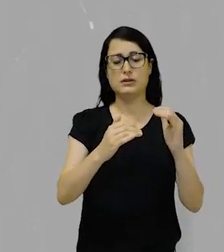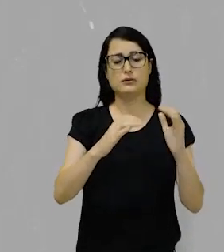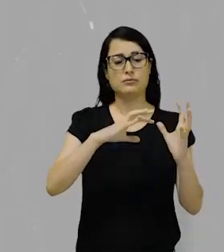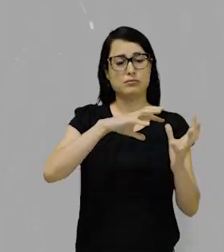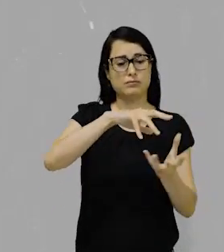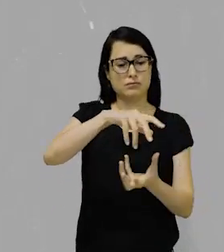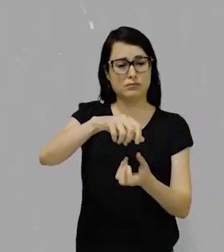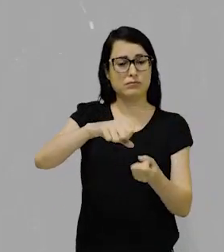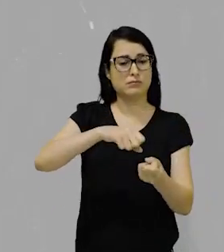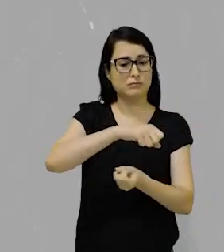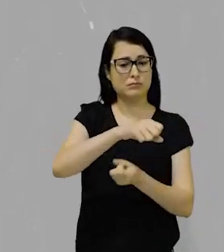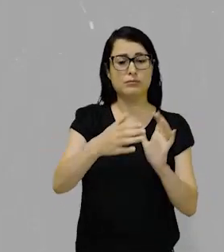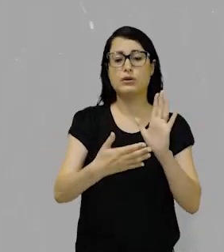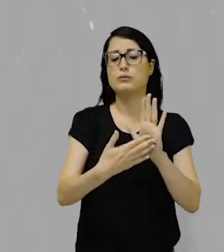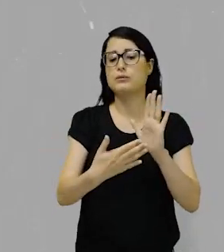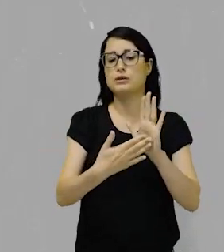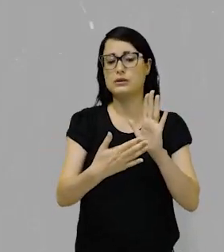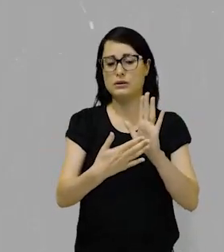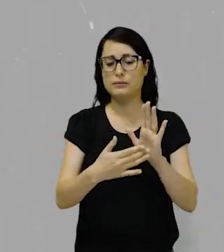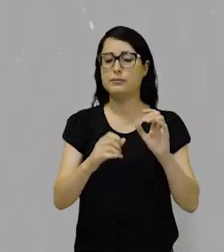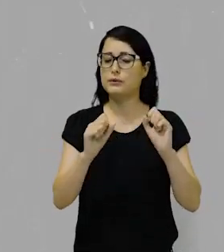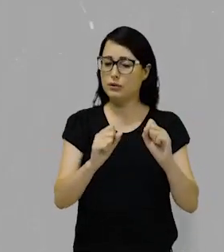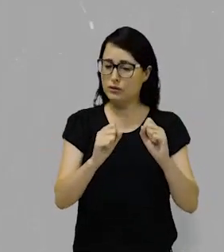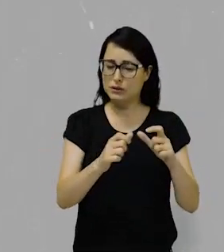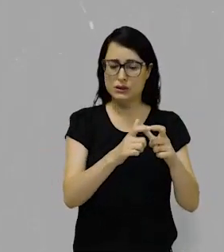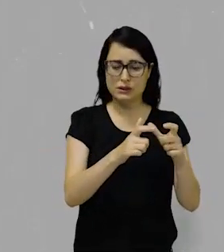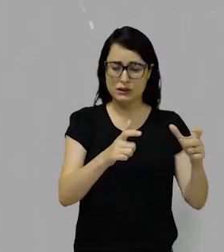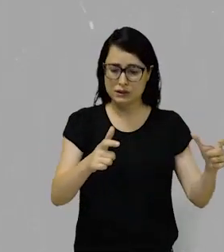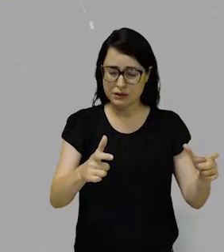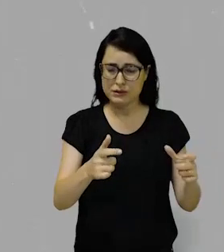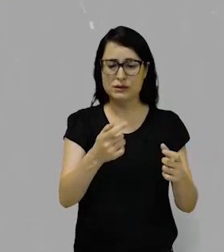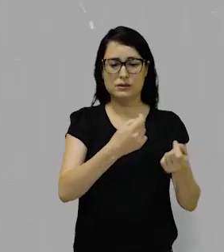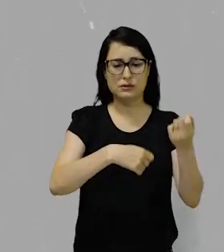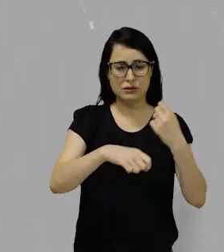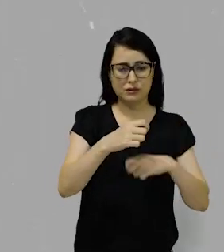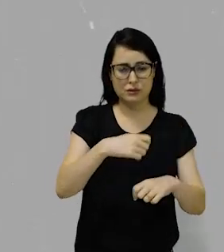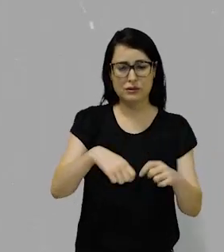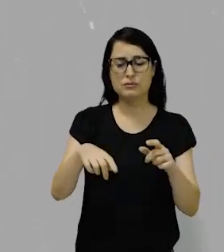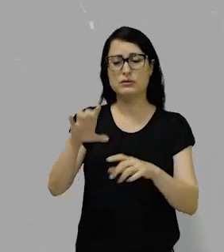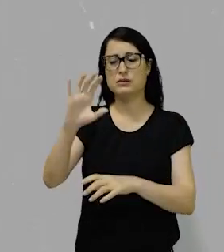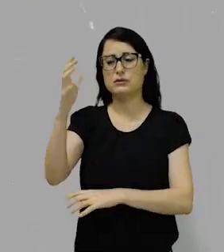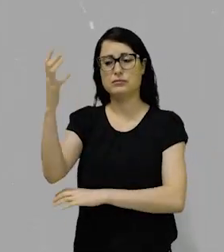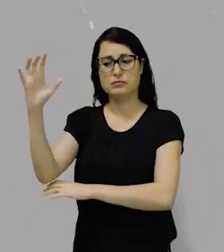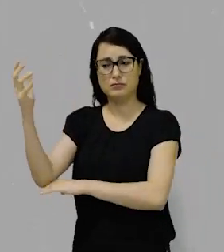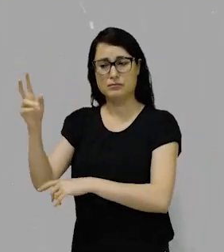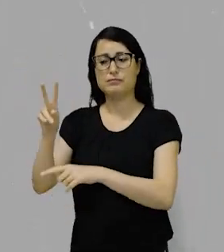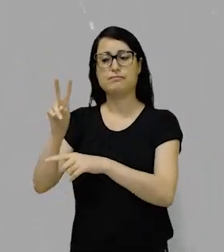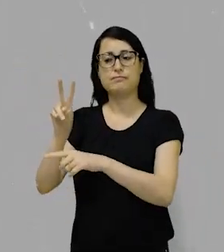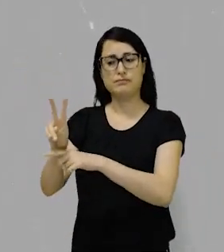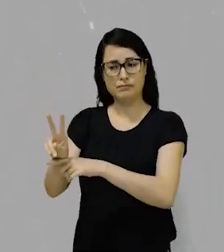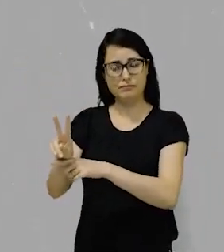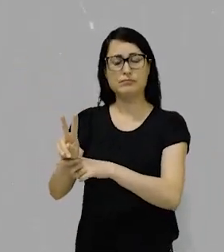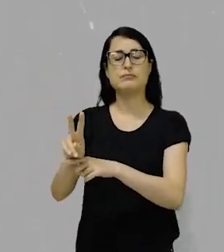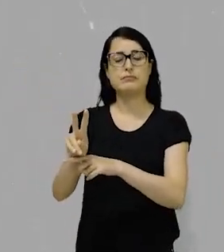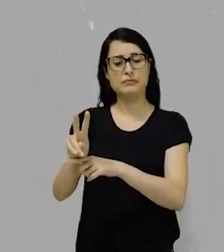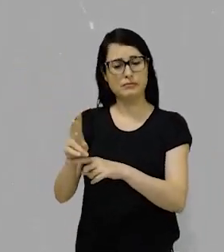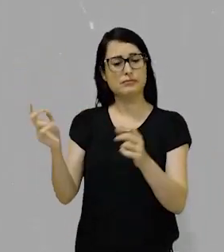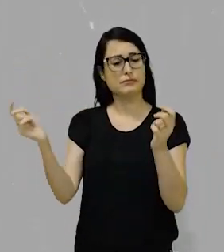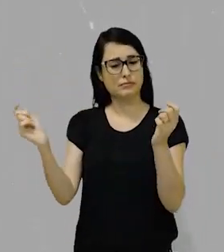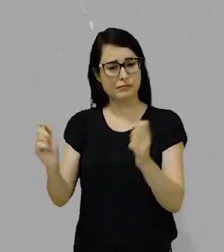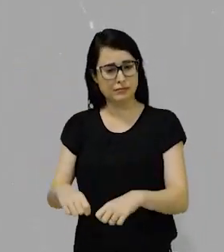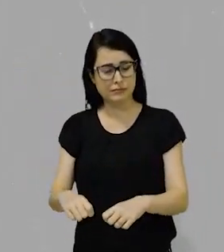propõe justamente isso. Olha, dá para crescer economicamente, dá para preservar os recursos ambientais e, principalmente,